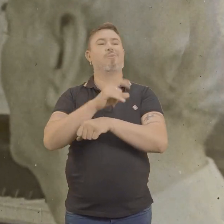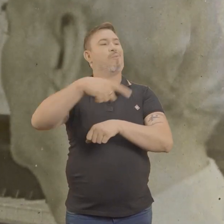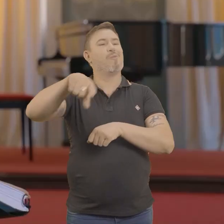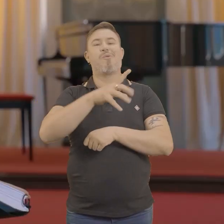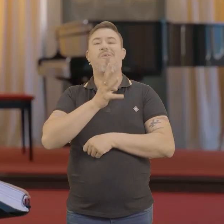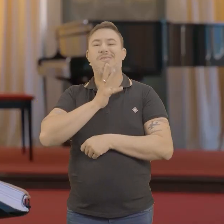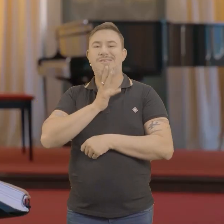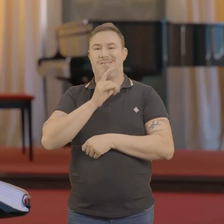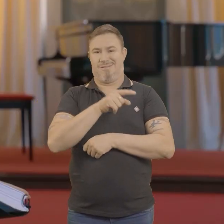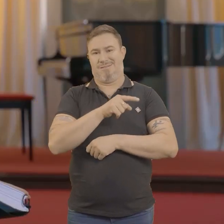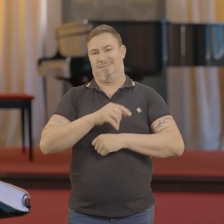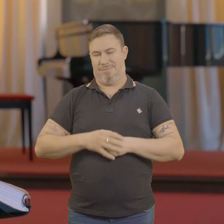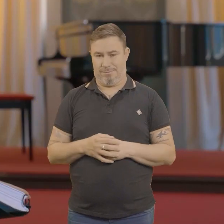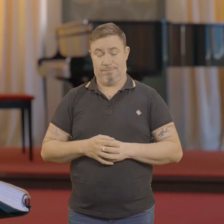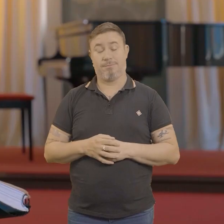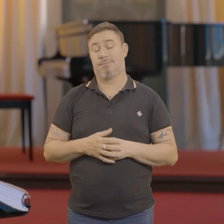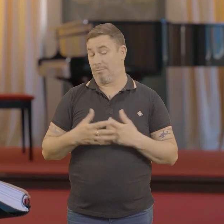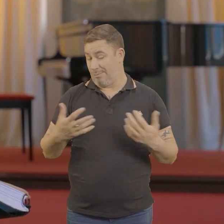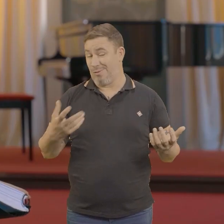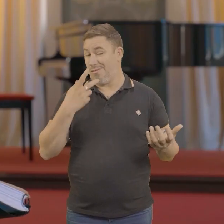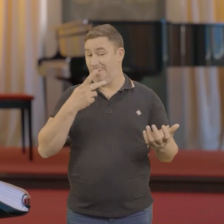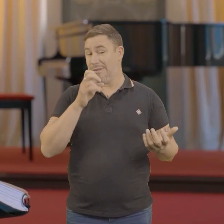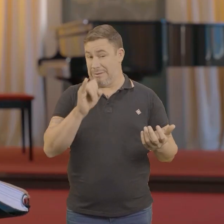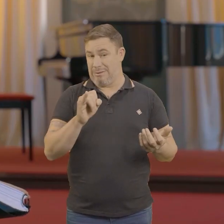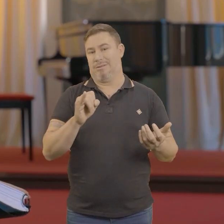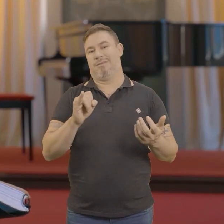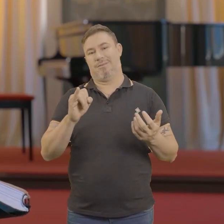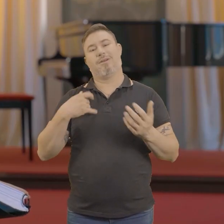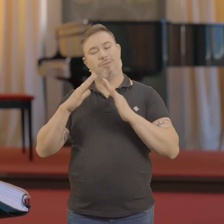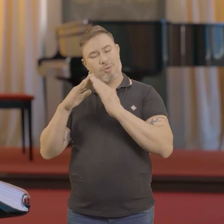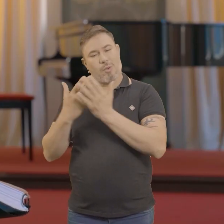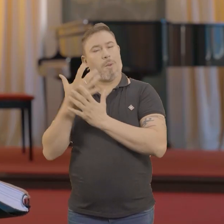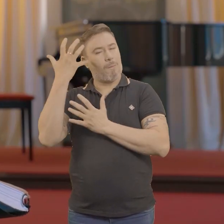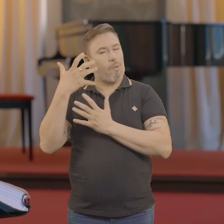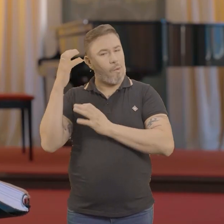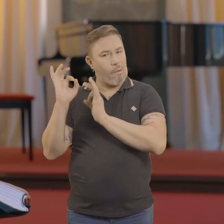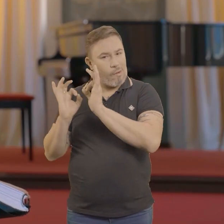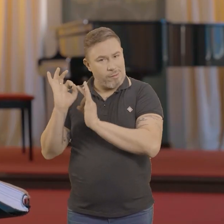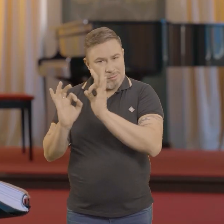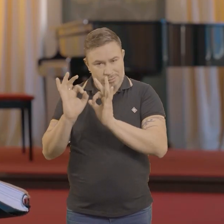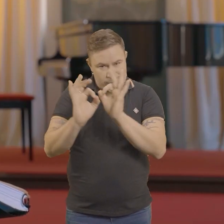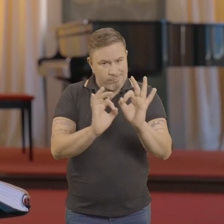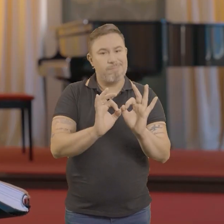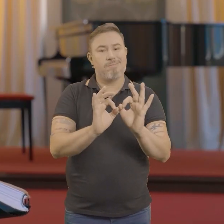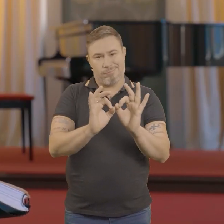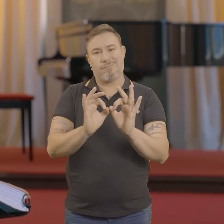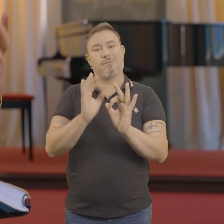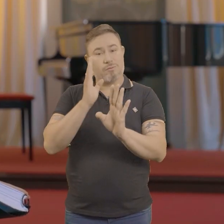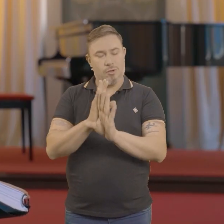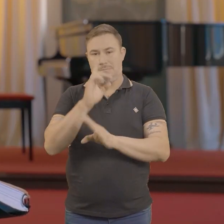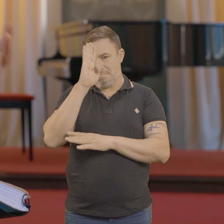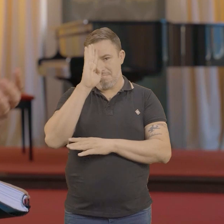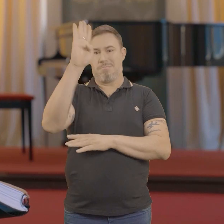artístico. Então, eu diria que se o conservatório, né, se estruturou e tudo mais, eu acho que foi a figura